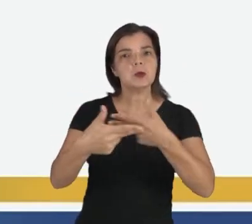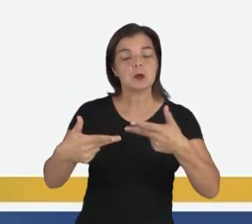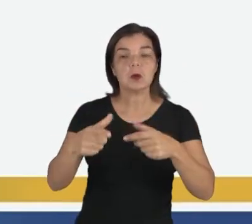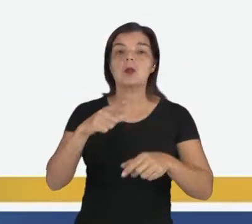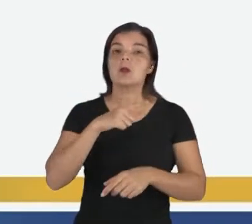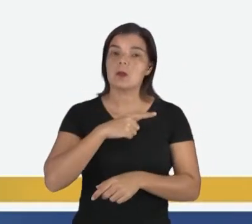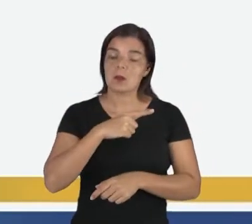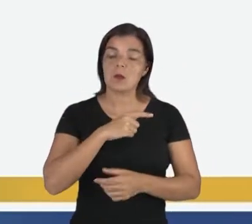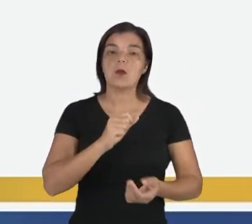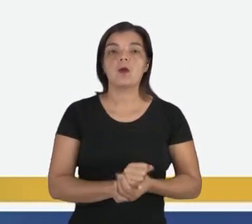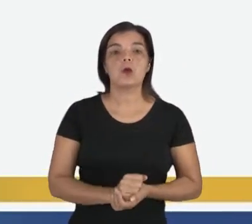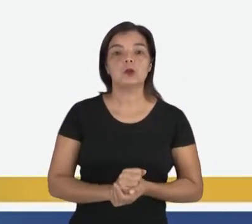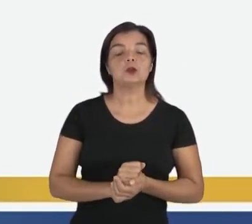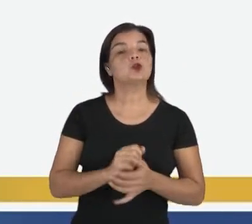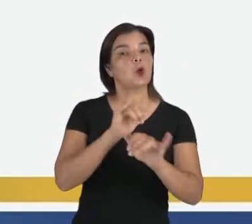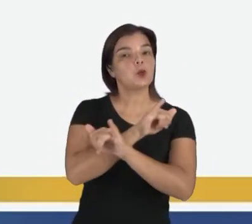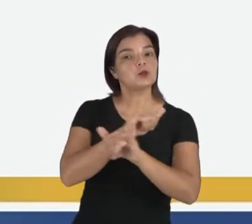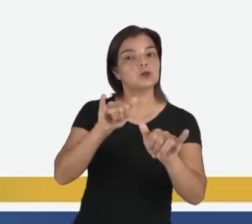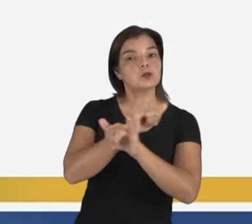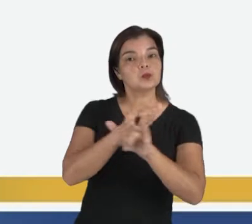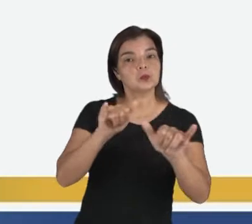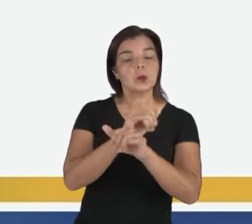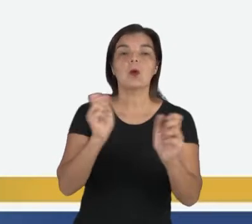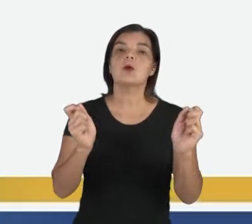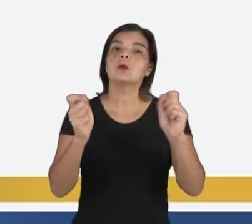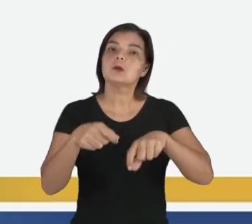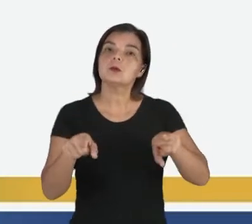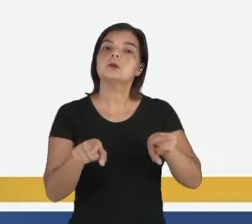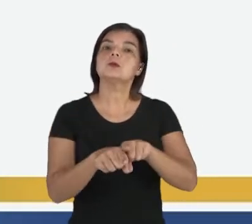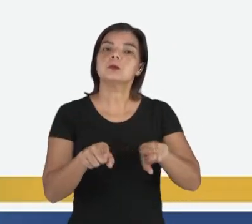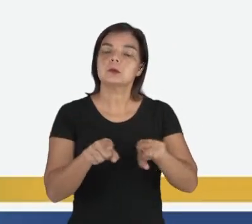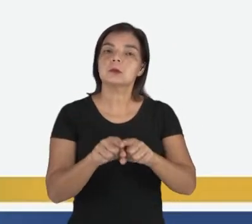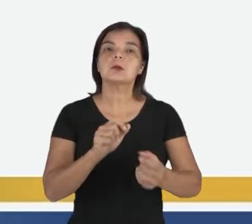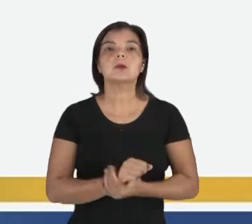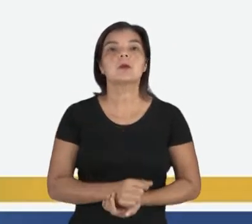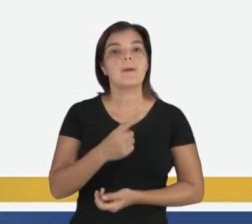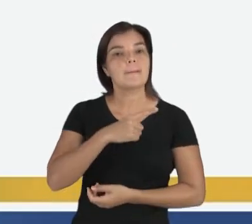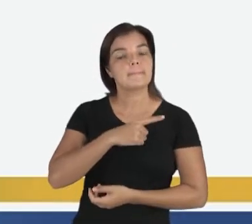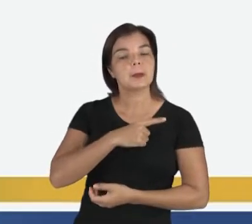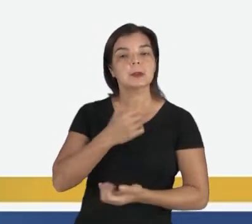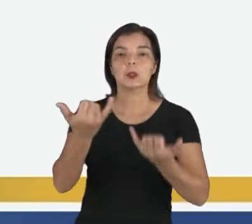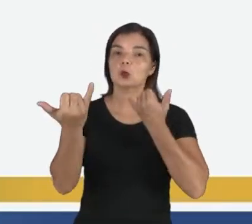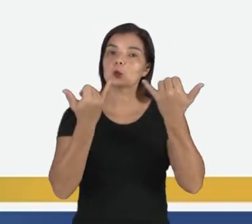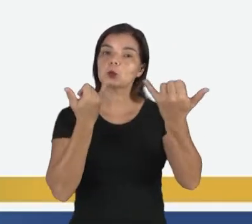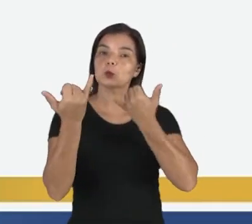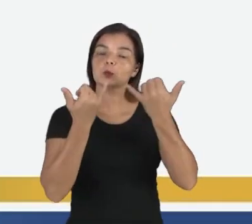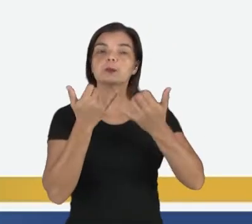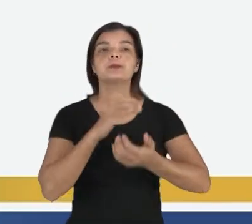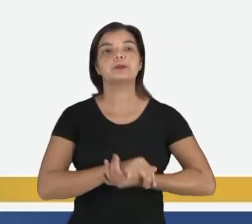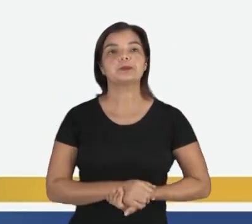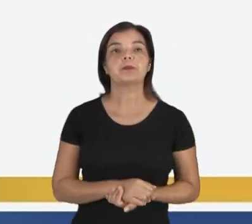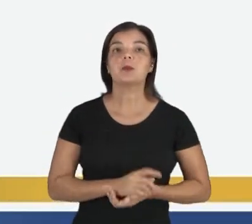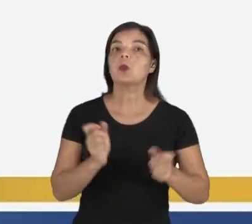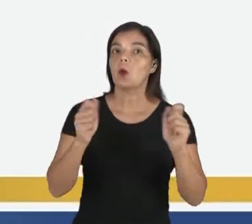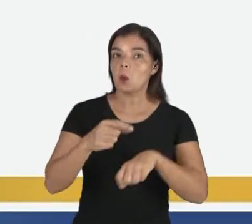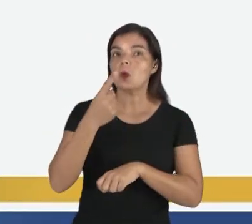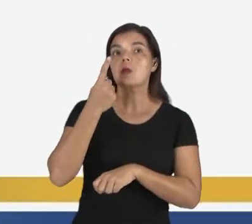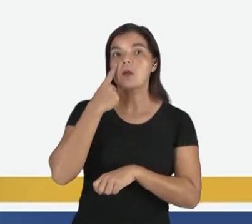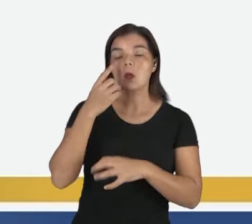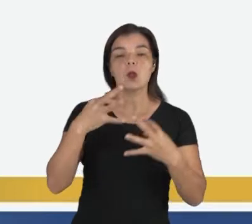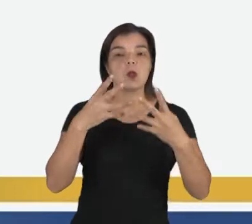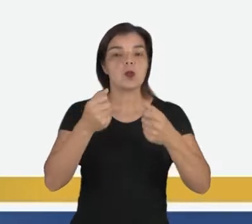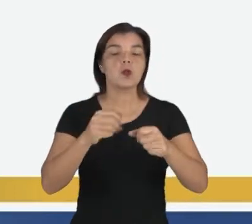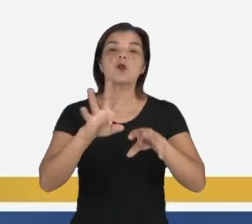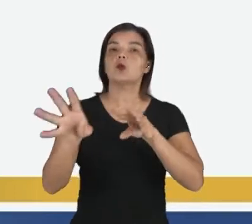objetos que servem como um meio de comunicação disponíveis para se obter informação. Podemos